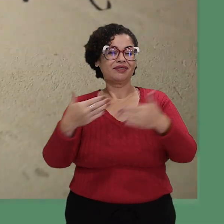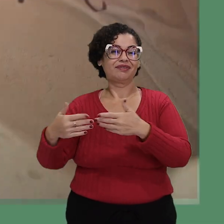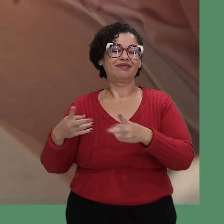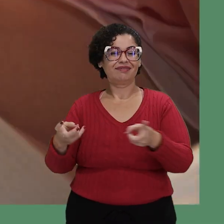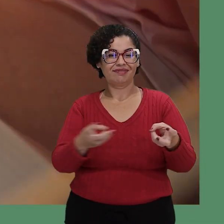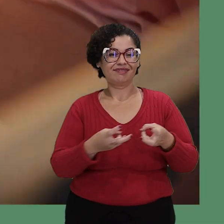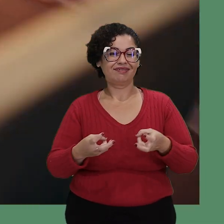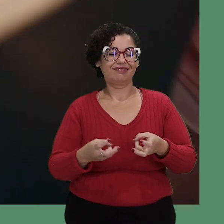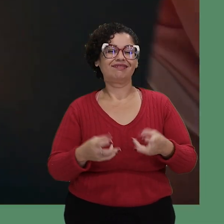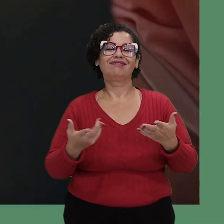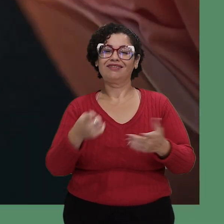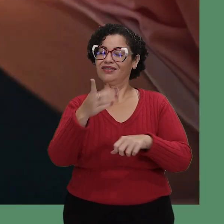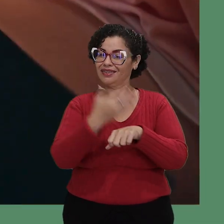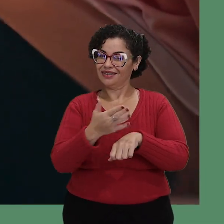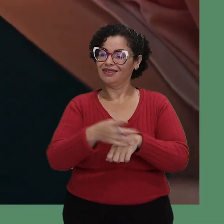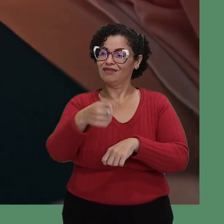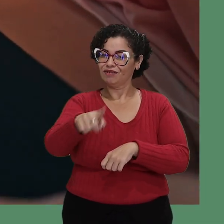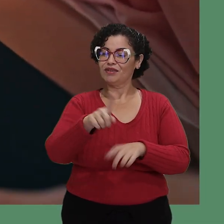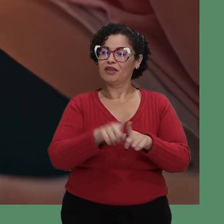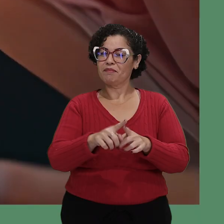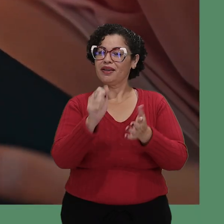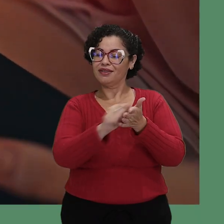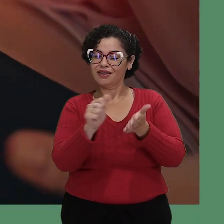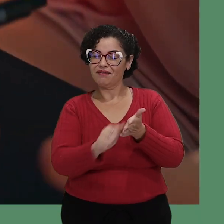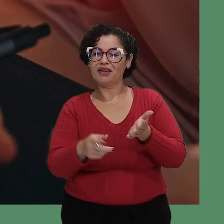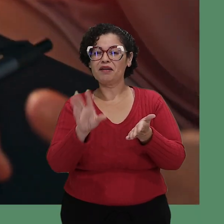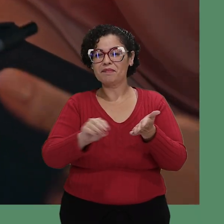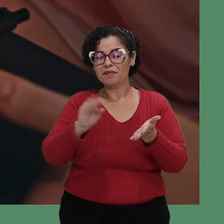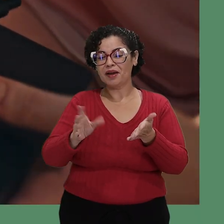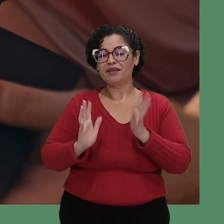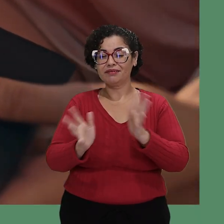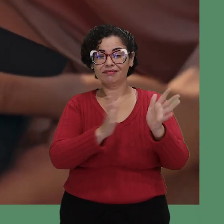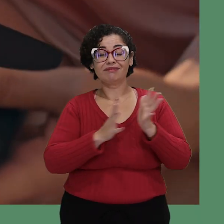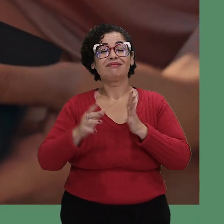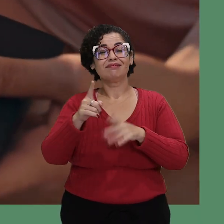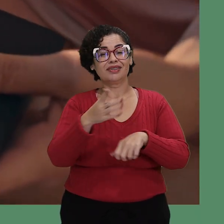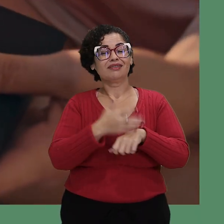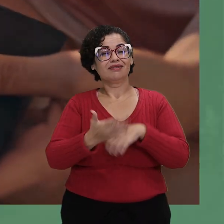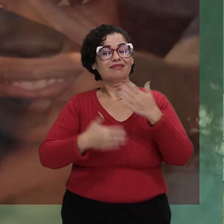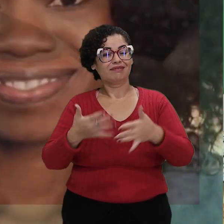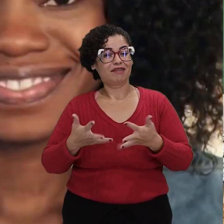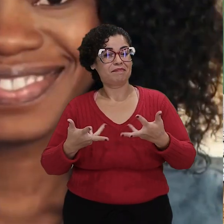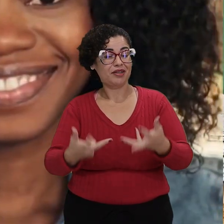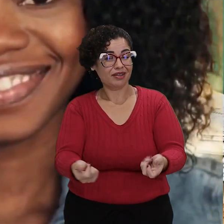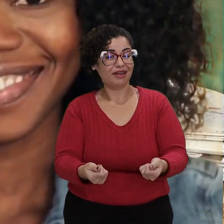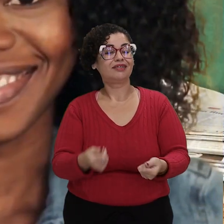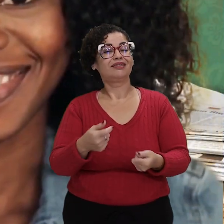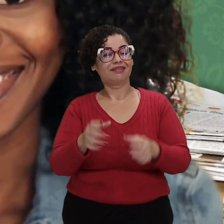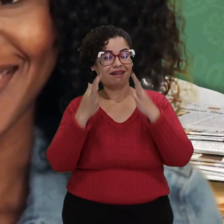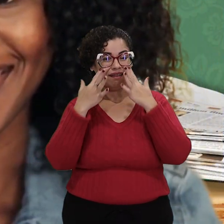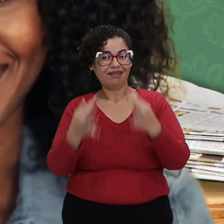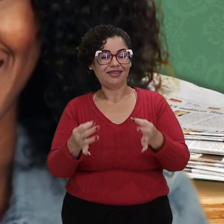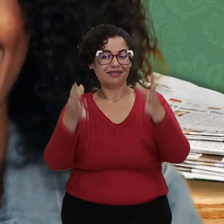dia. E claro, tente usá-las também. Escrever e falar bem é uma habilidade que se constrói com